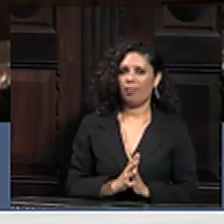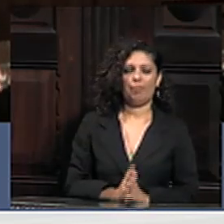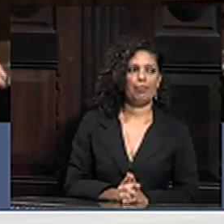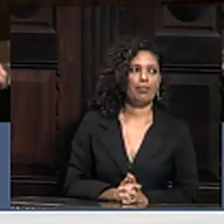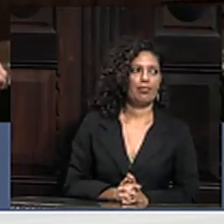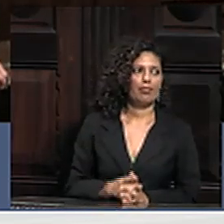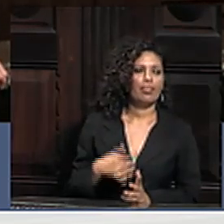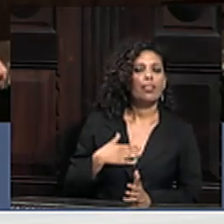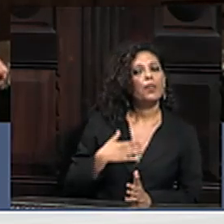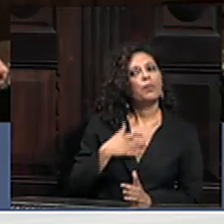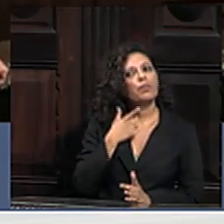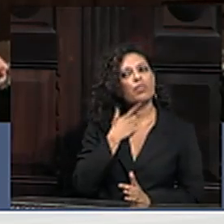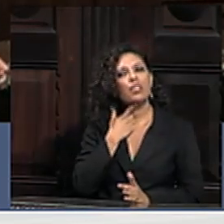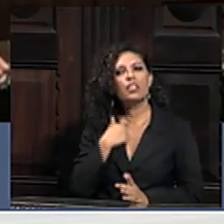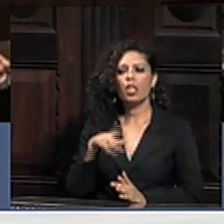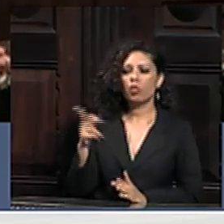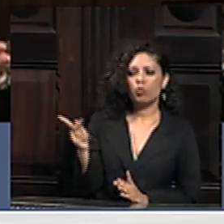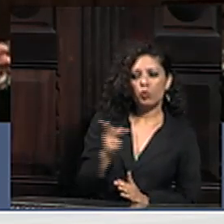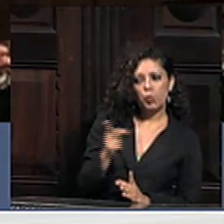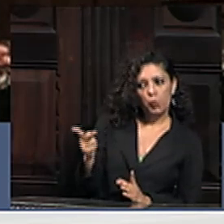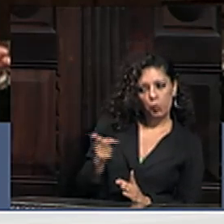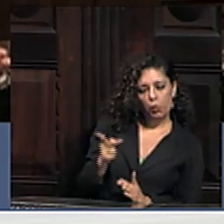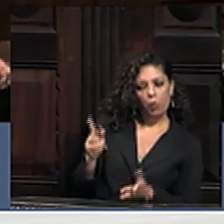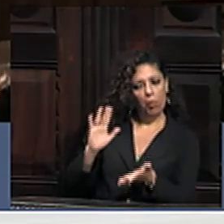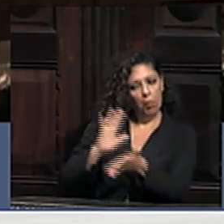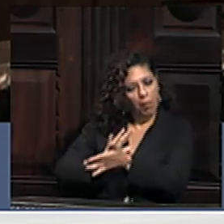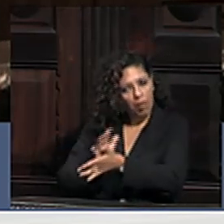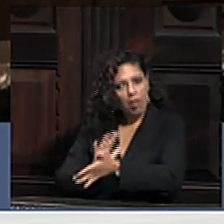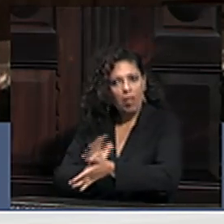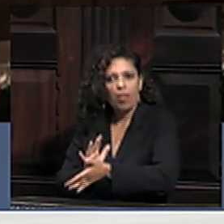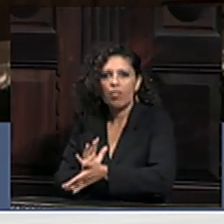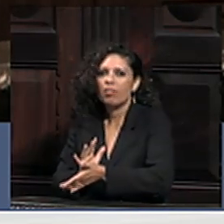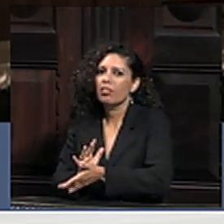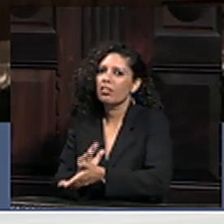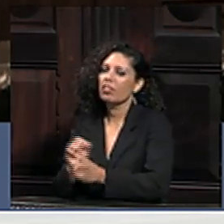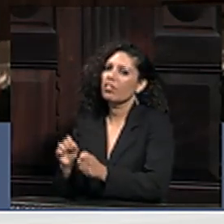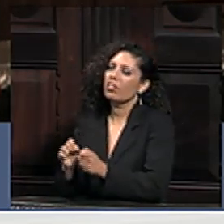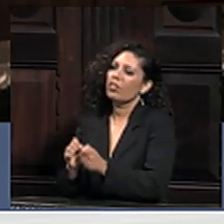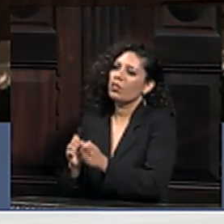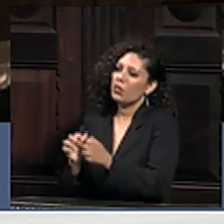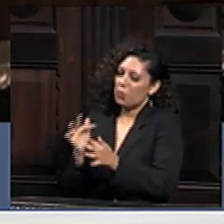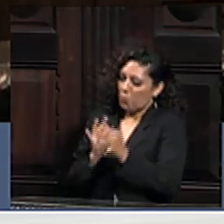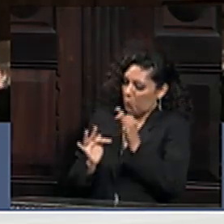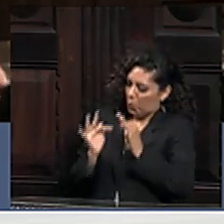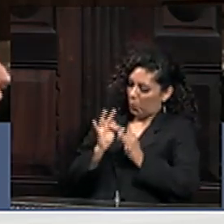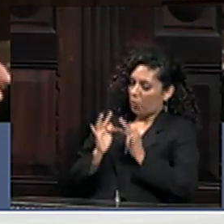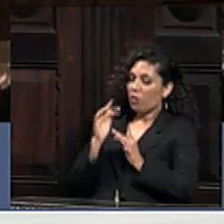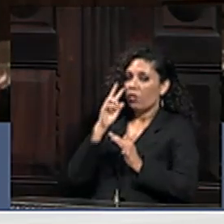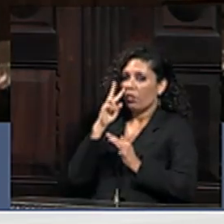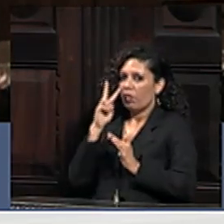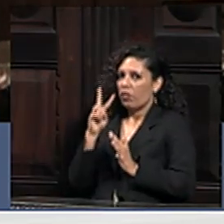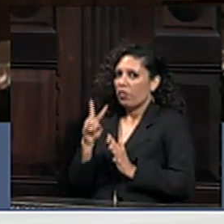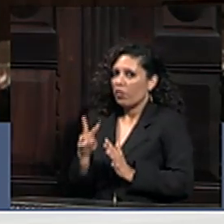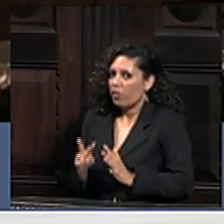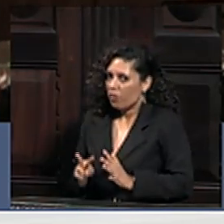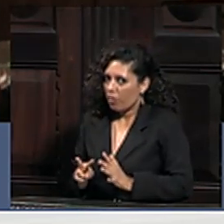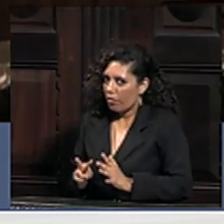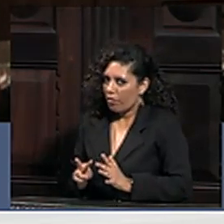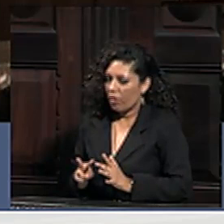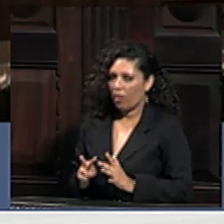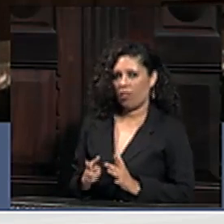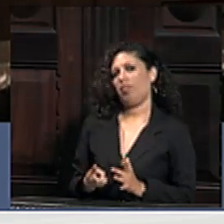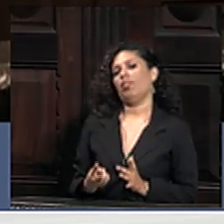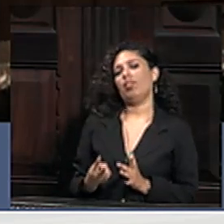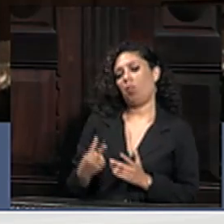tenham nenhum preconceito em fazer os seus respectivos